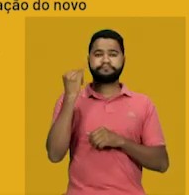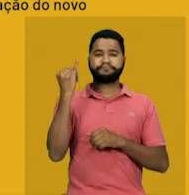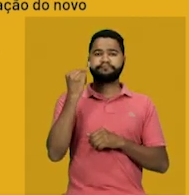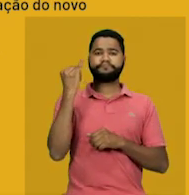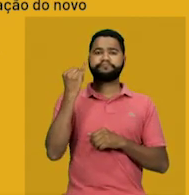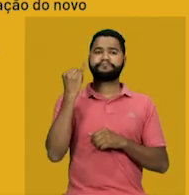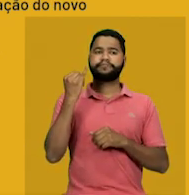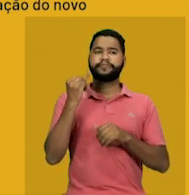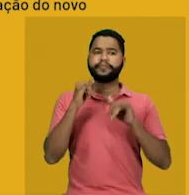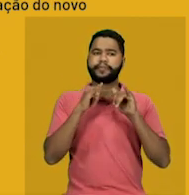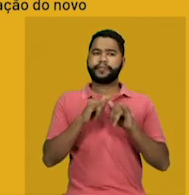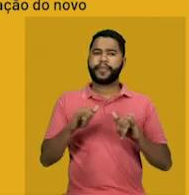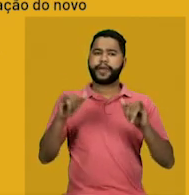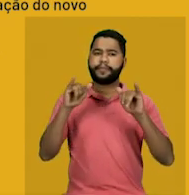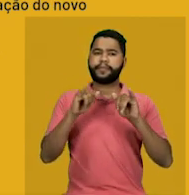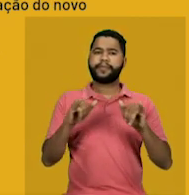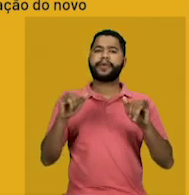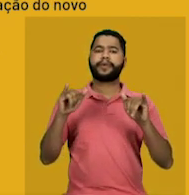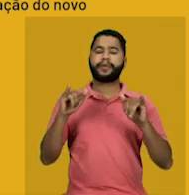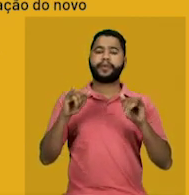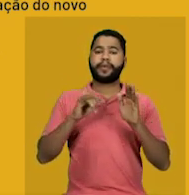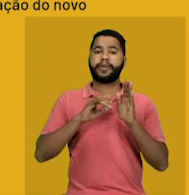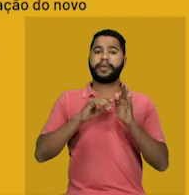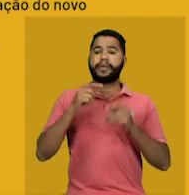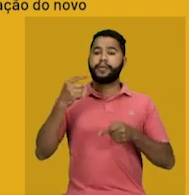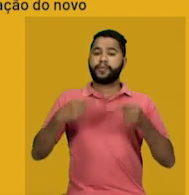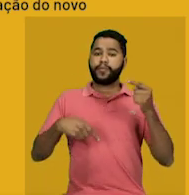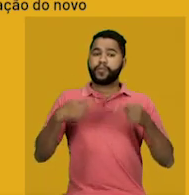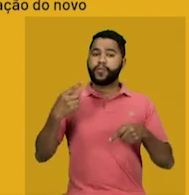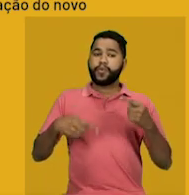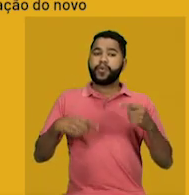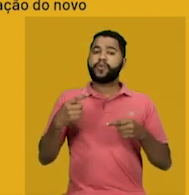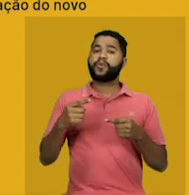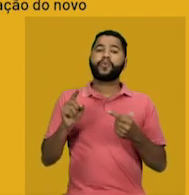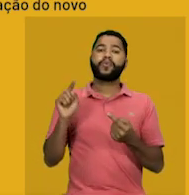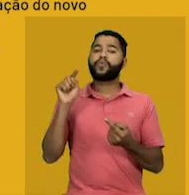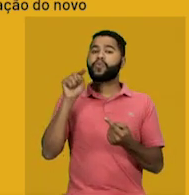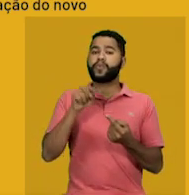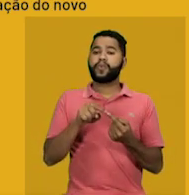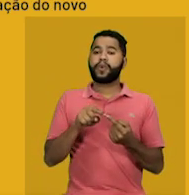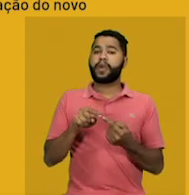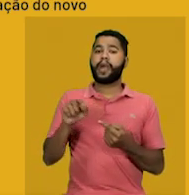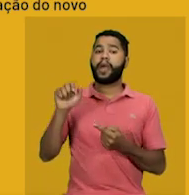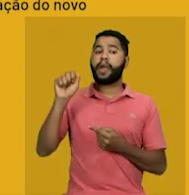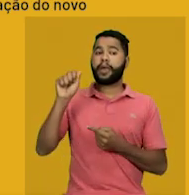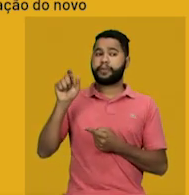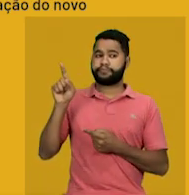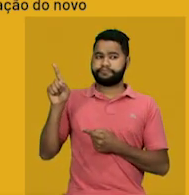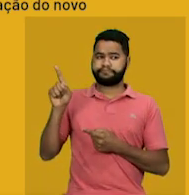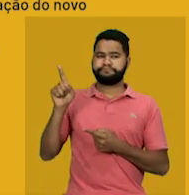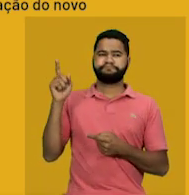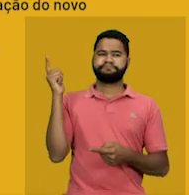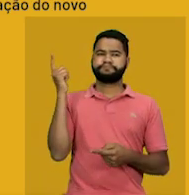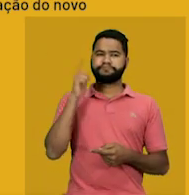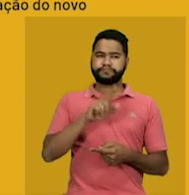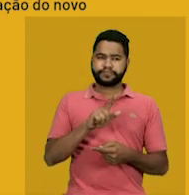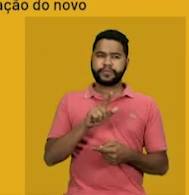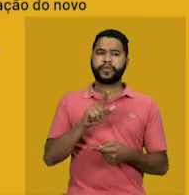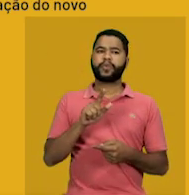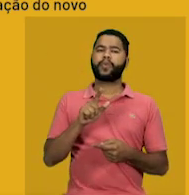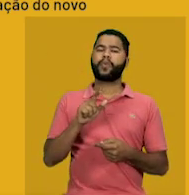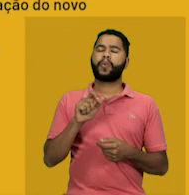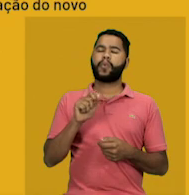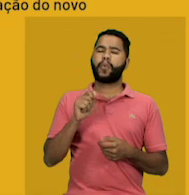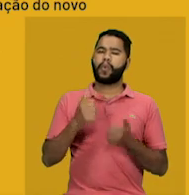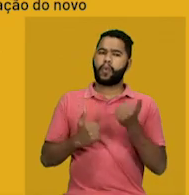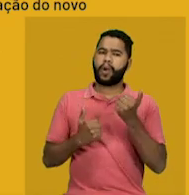a propaganda política na medida em que visava, letra A, conquistar o apoio